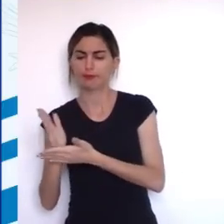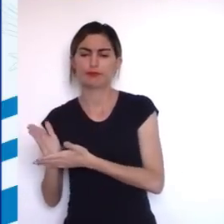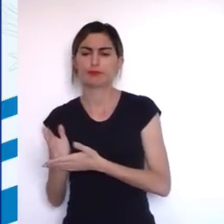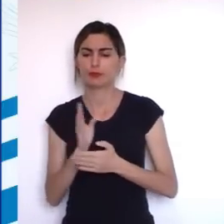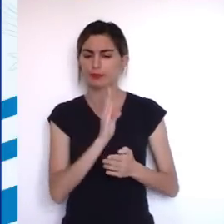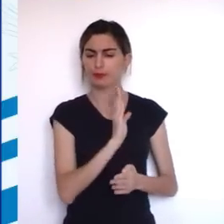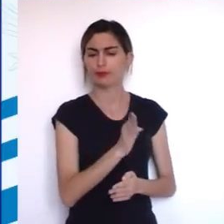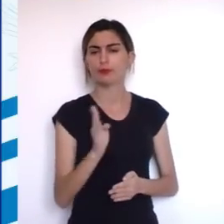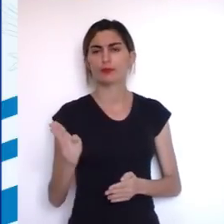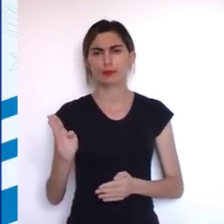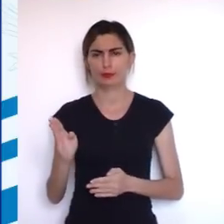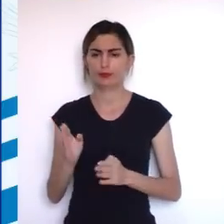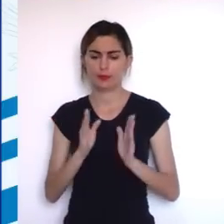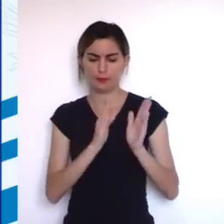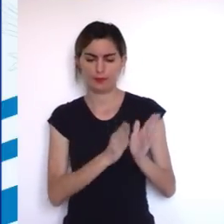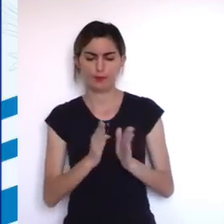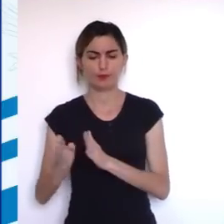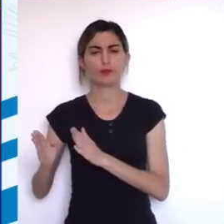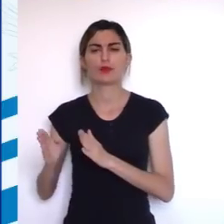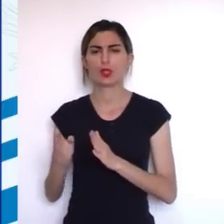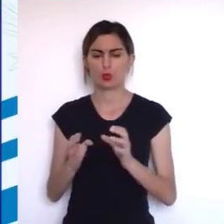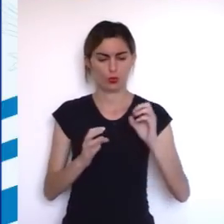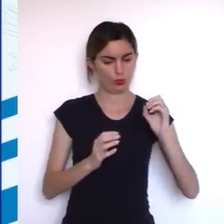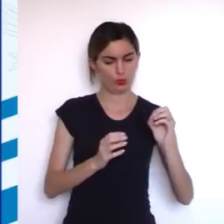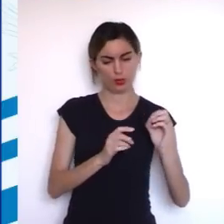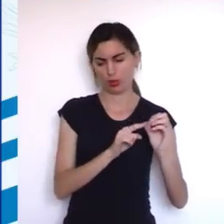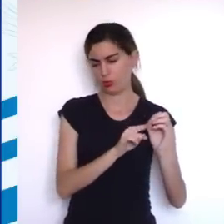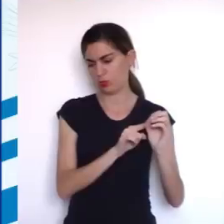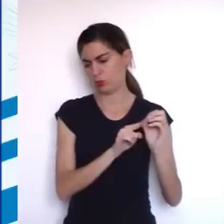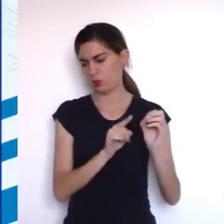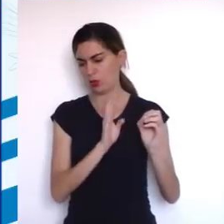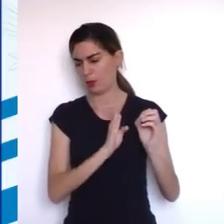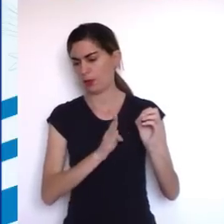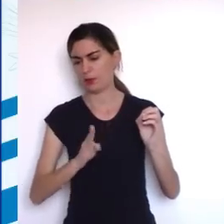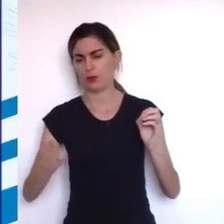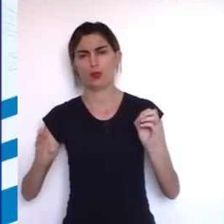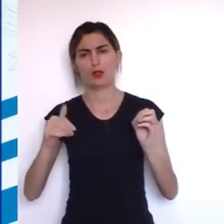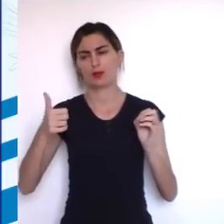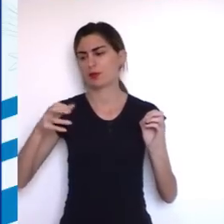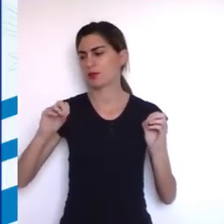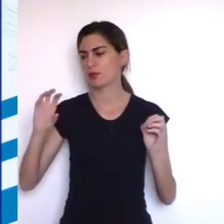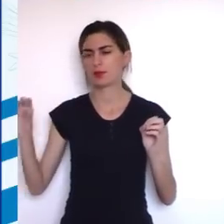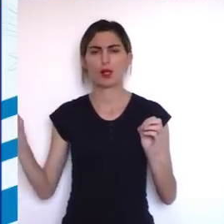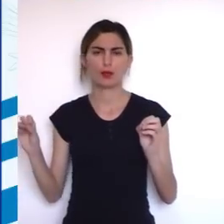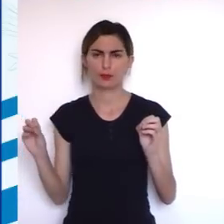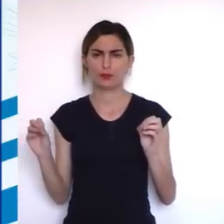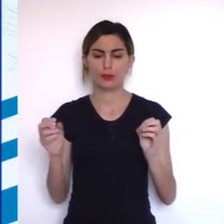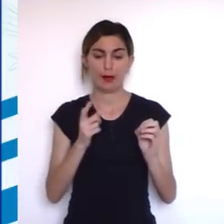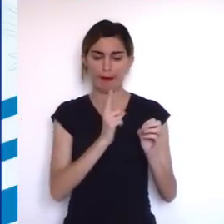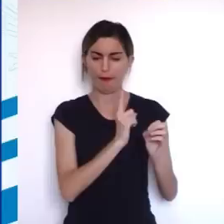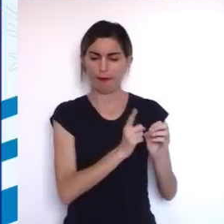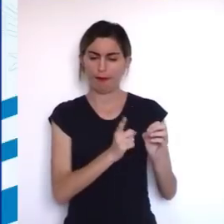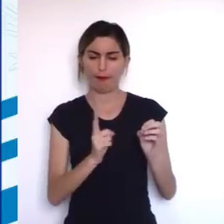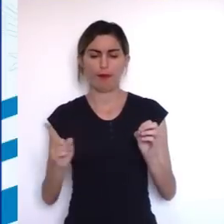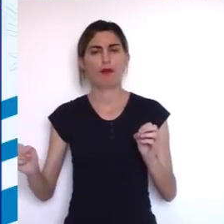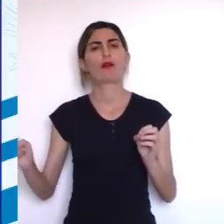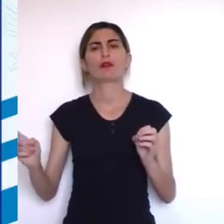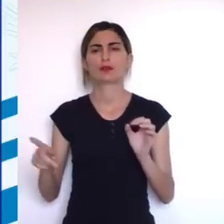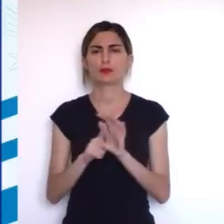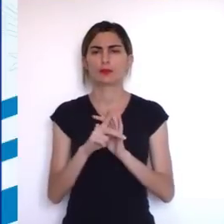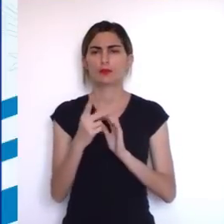dividida. Ela vai ser dividida em 100 partes, indo do 0 a 100, sendo que cada